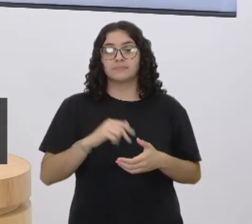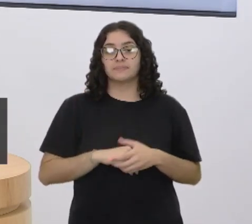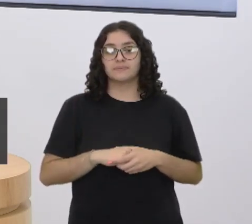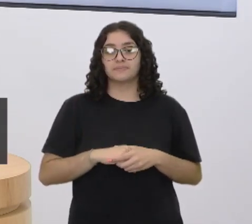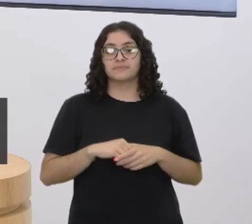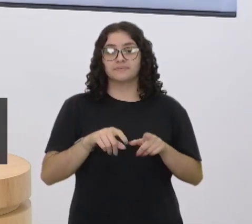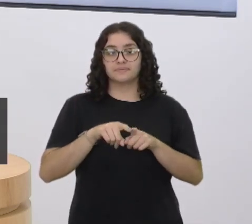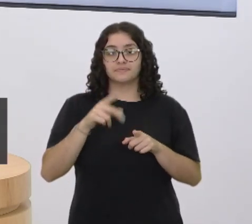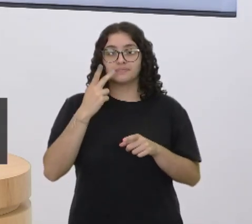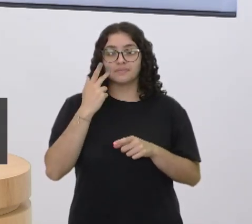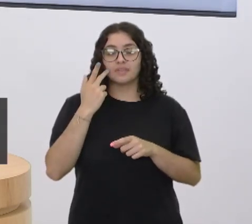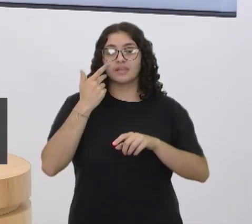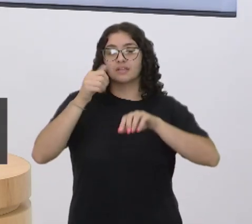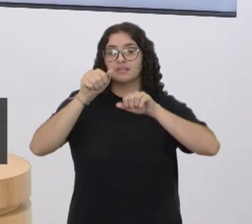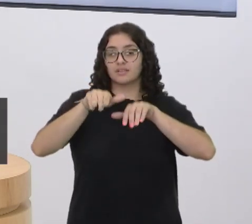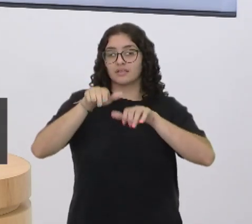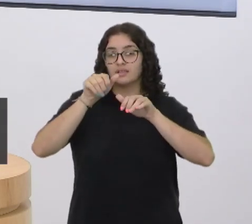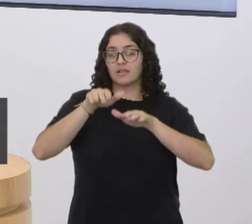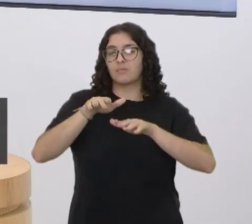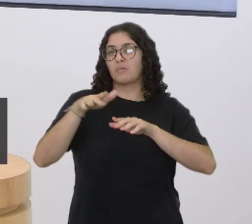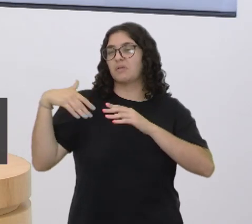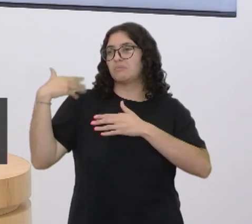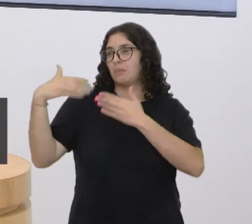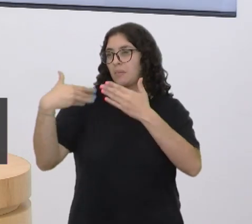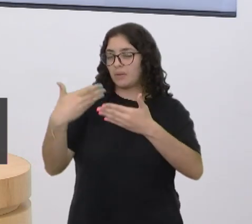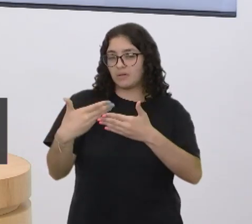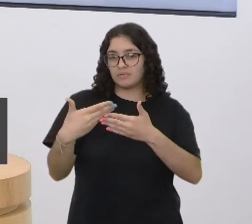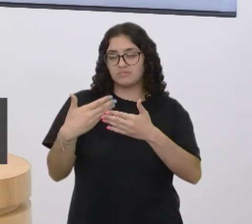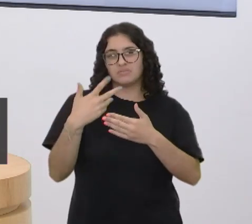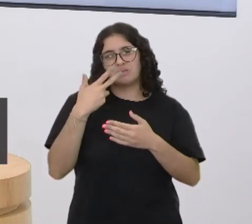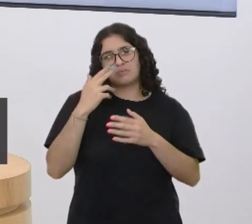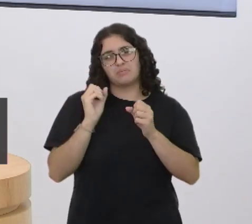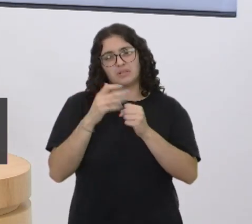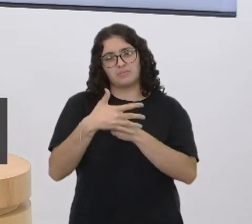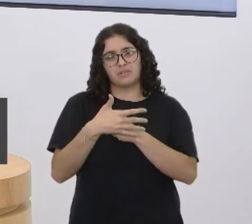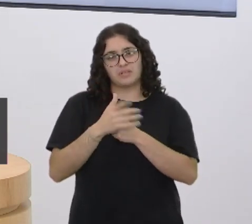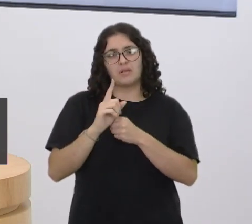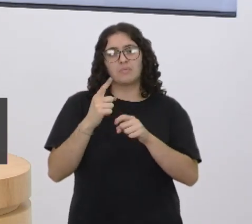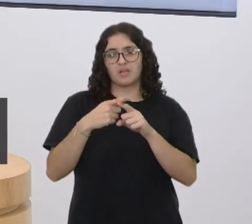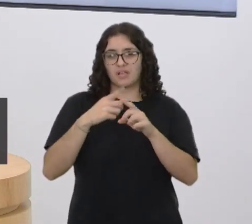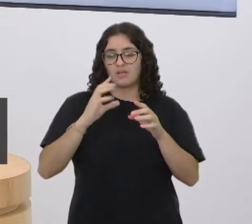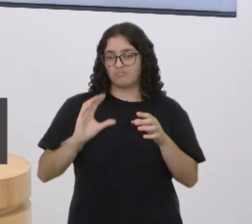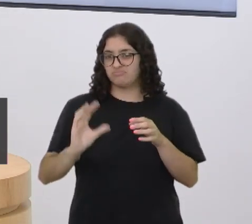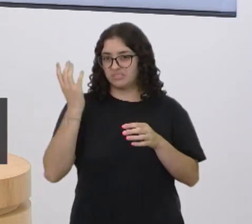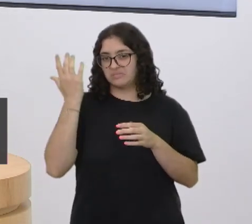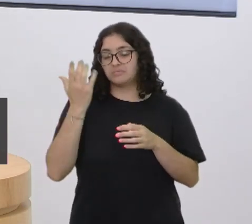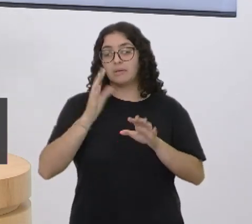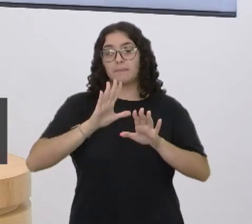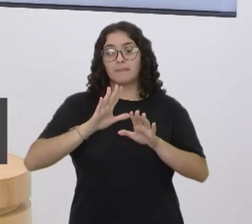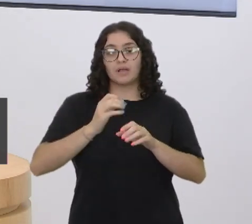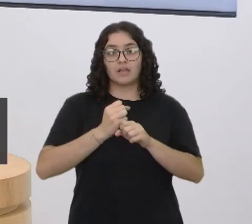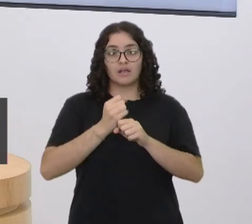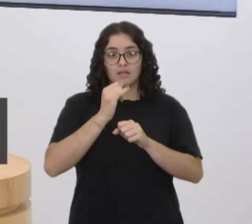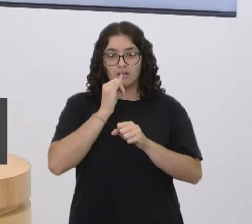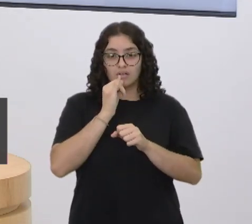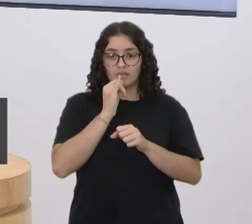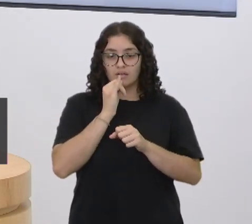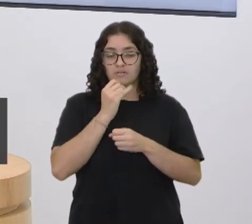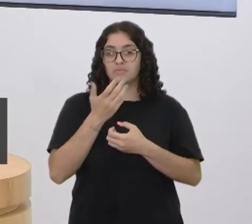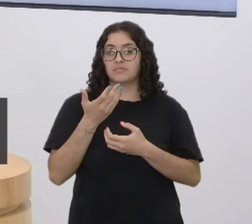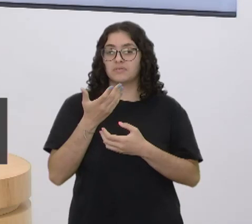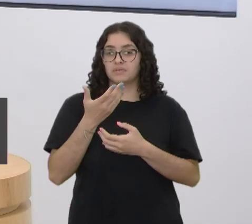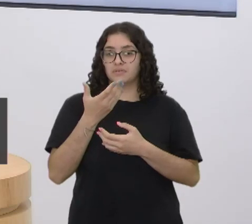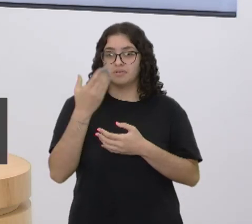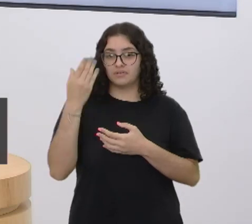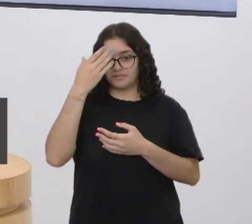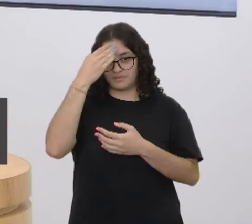Normalmente, em agosto, setembro dos últimos anos, talvez não na pandemia, por várias questões, mas últimos anos, esquecendo esse